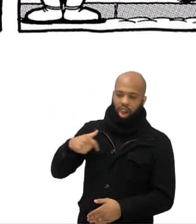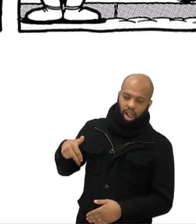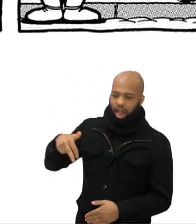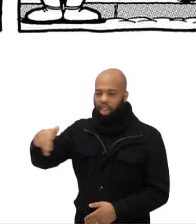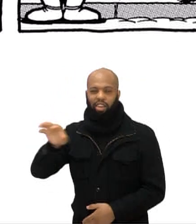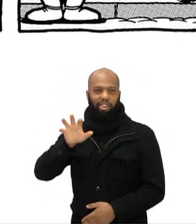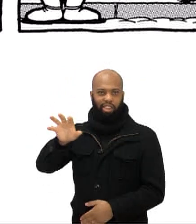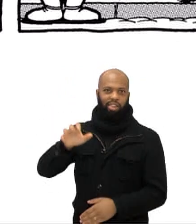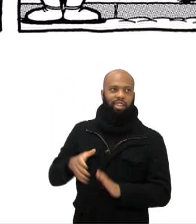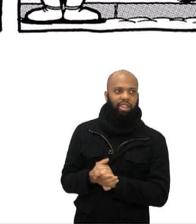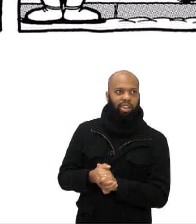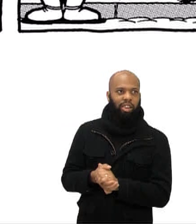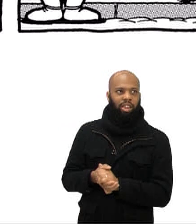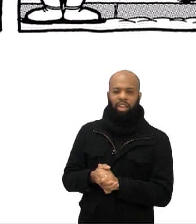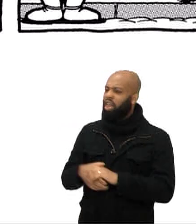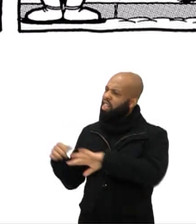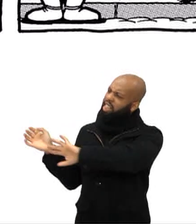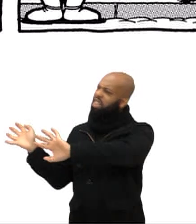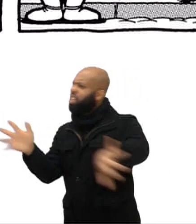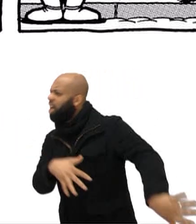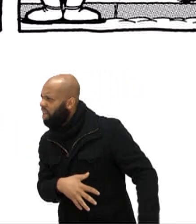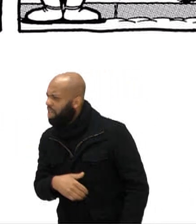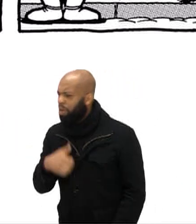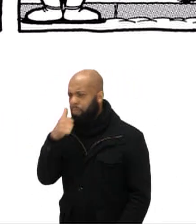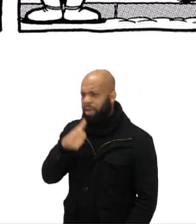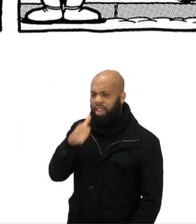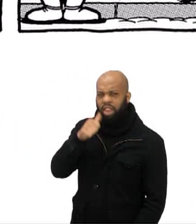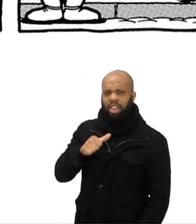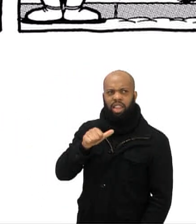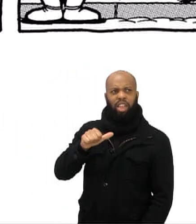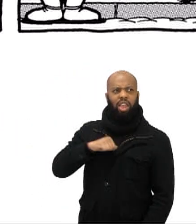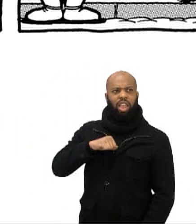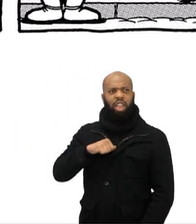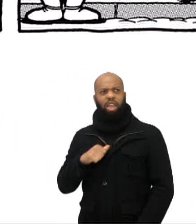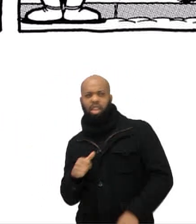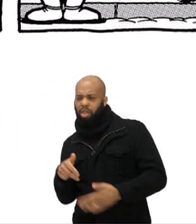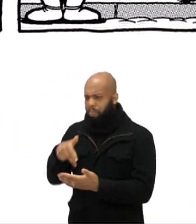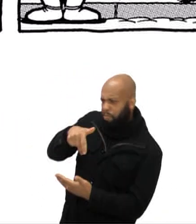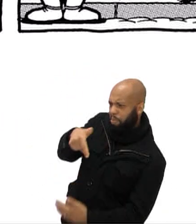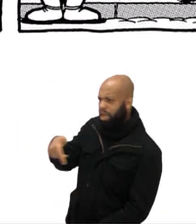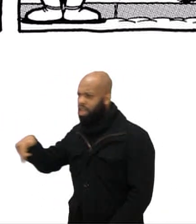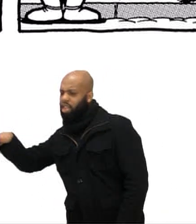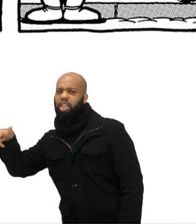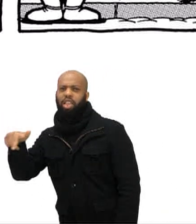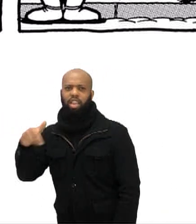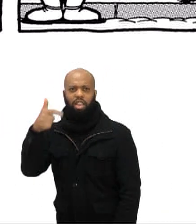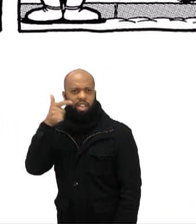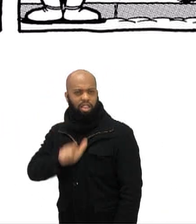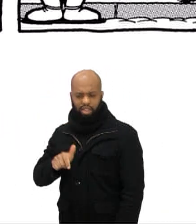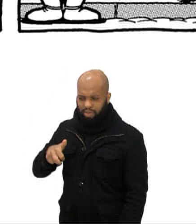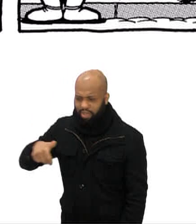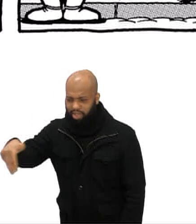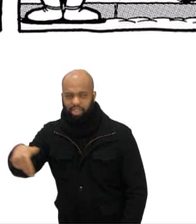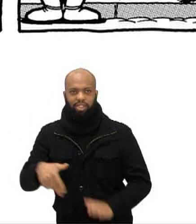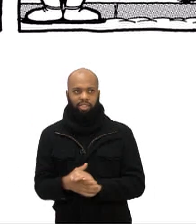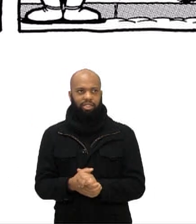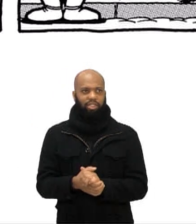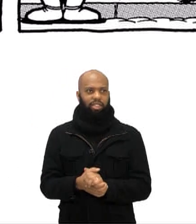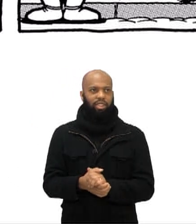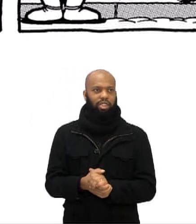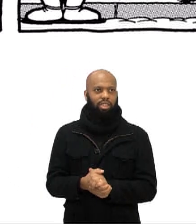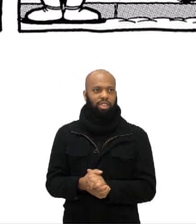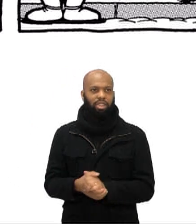assim. Saia da frente, menina. Deixa o equilibrista passar. Ele